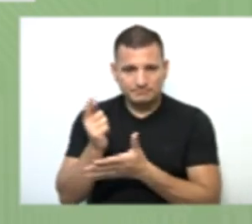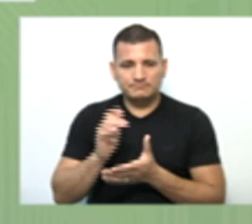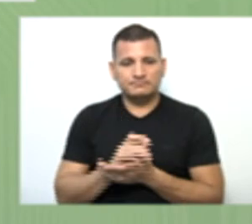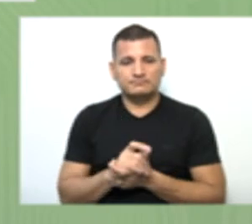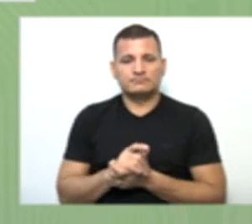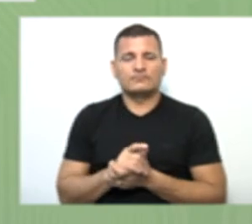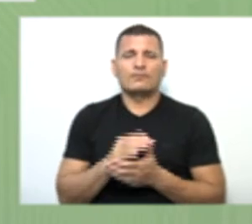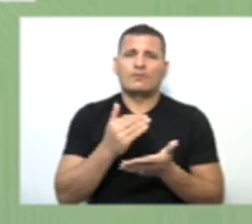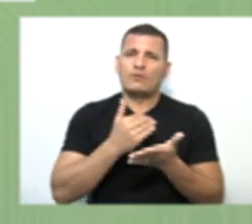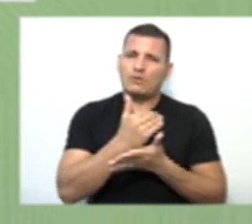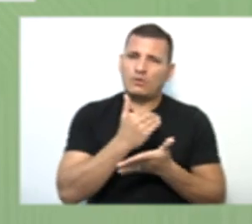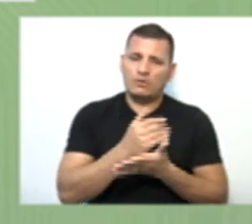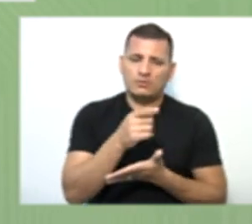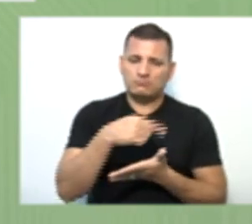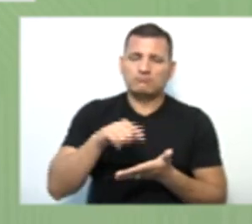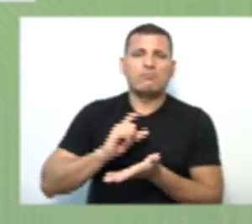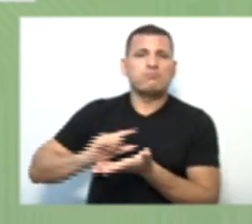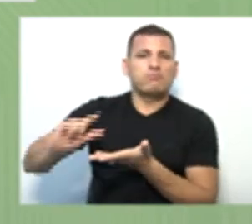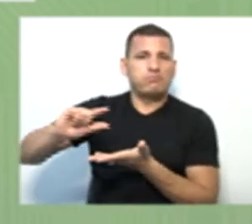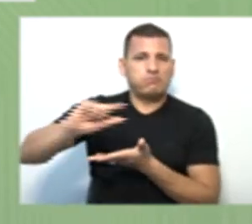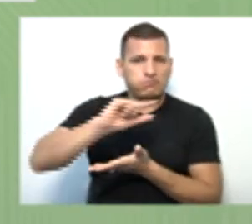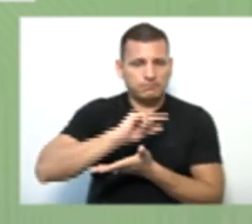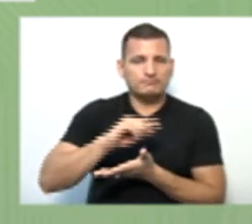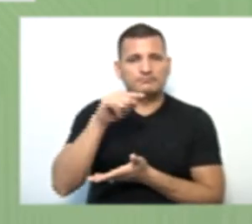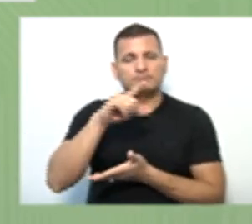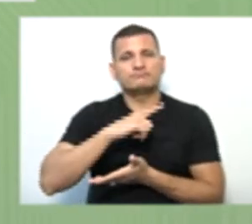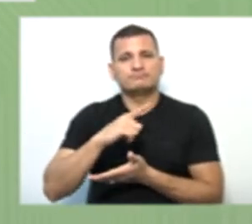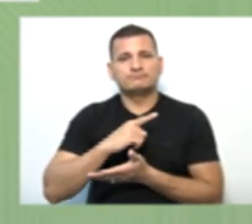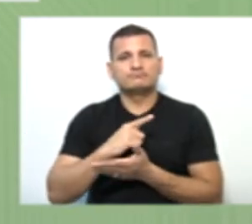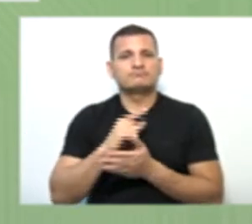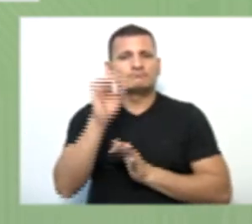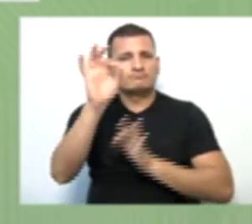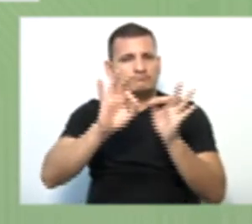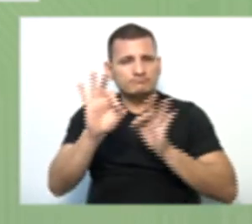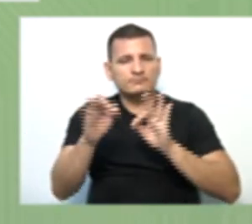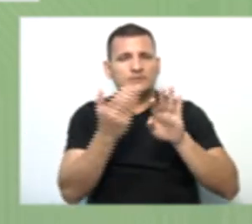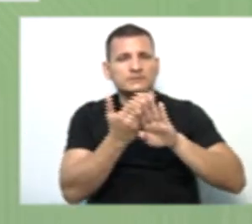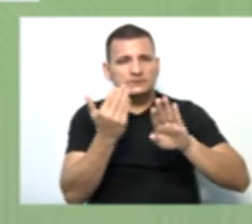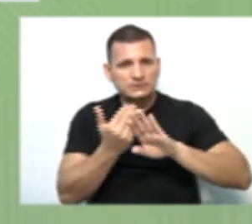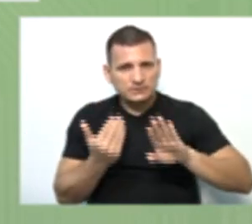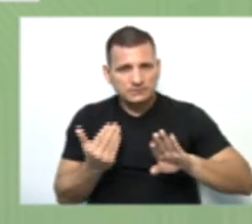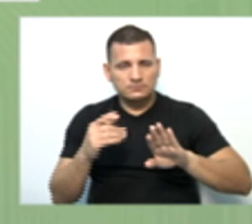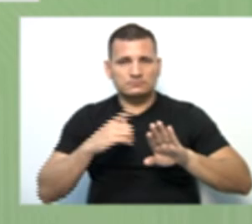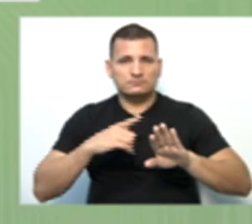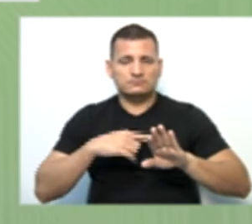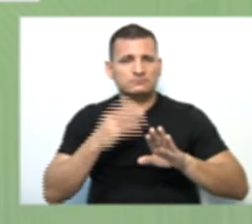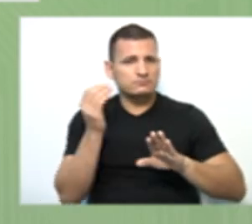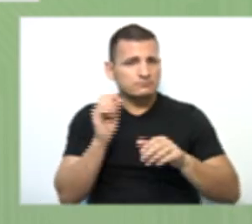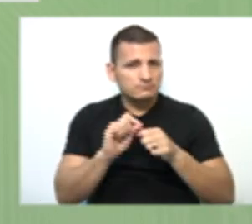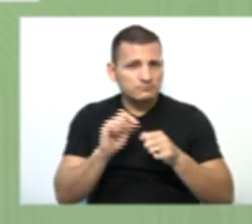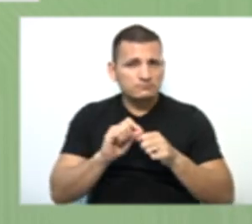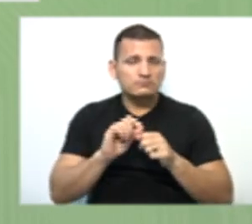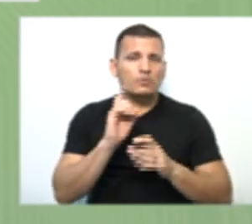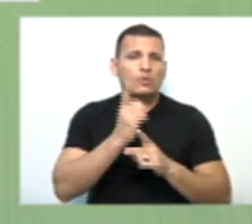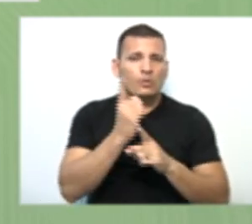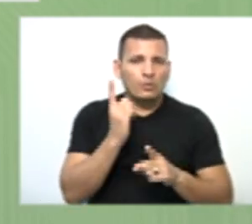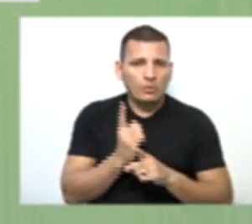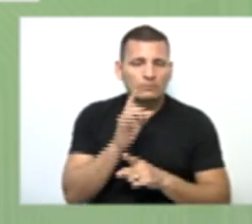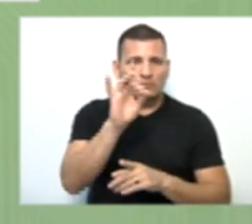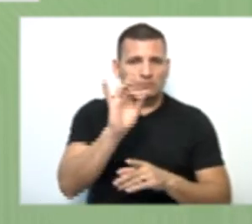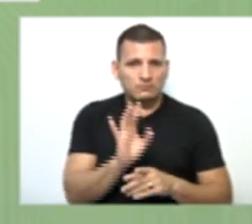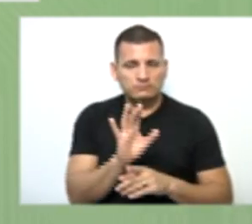distribuir. Então, tudo separado para fazer a identificação na Assembleia. Obrigações